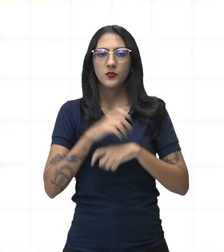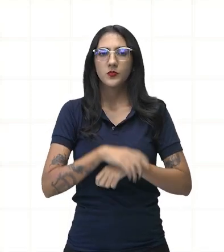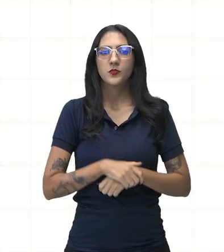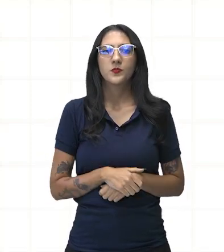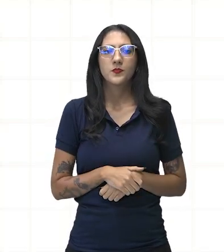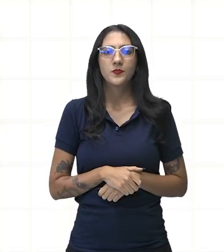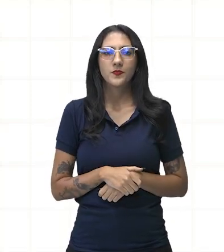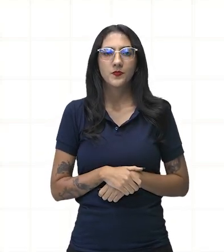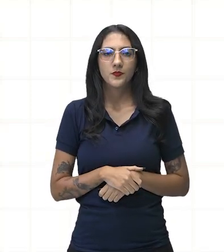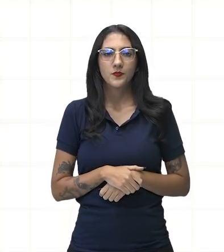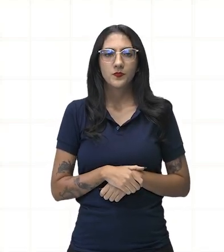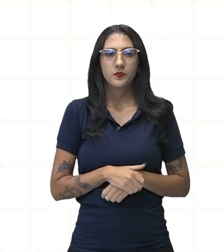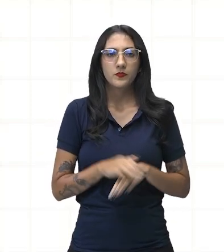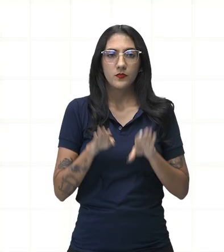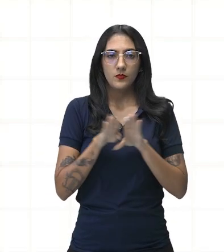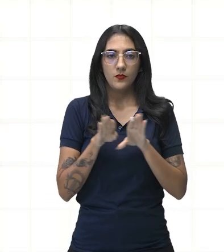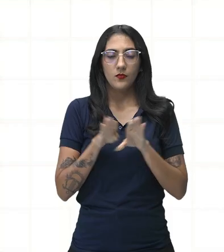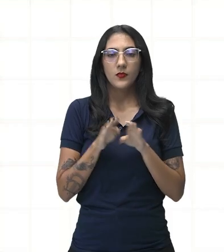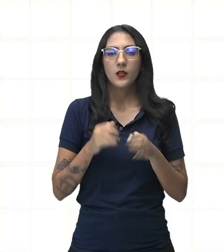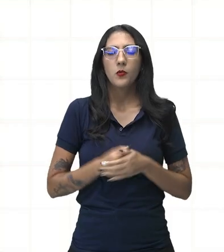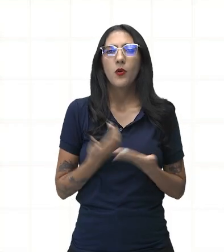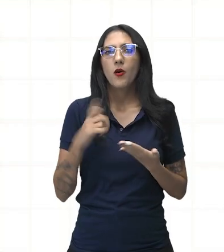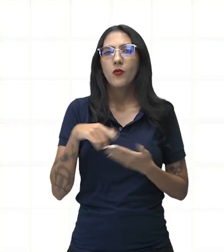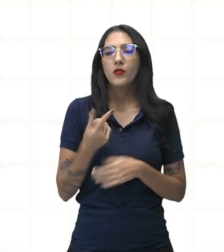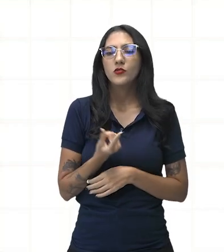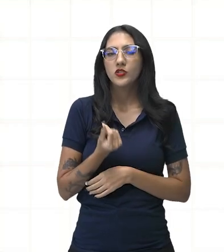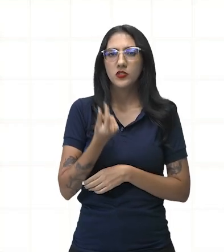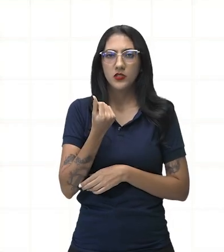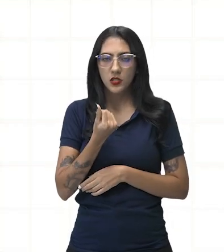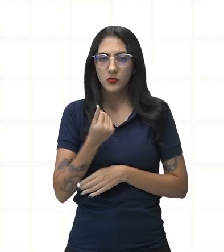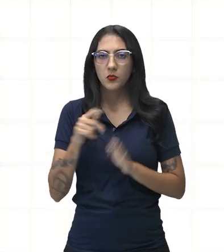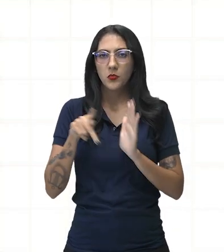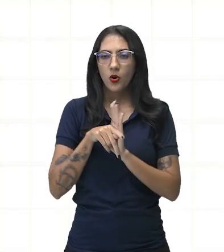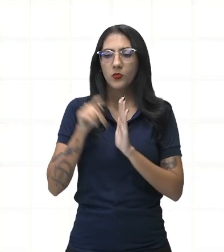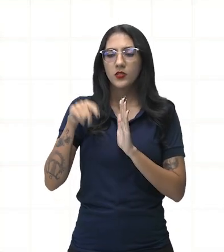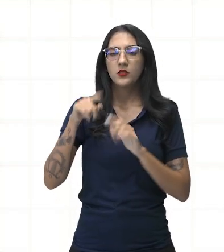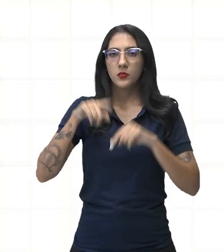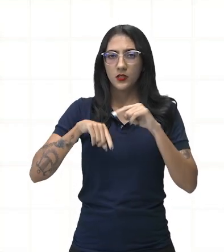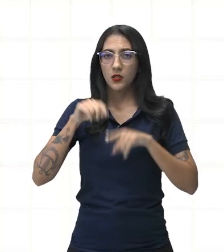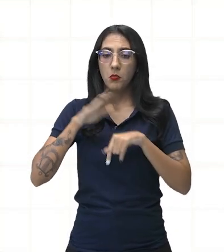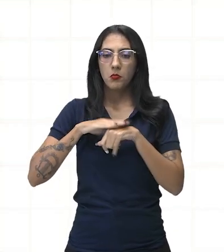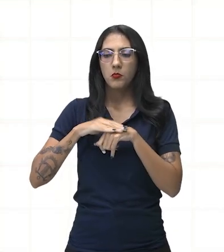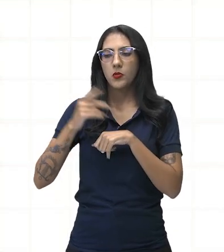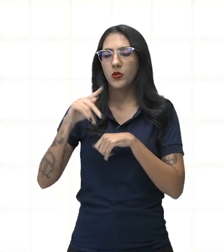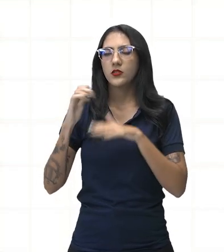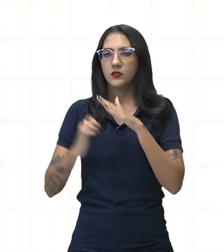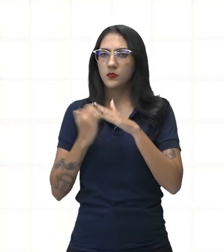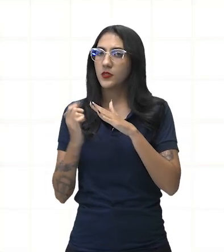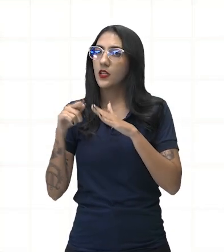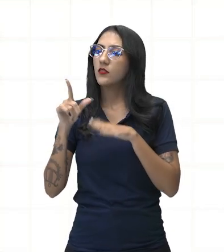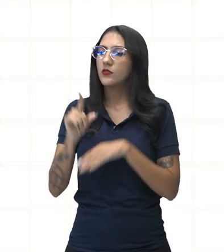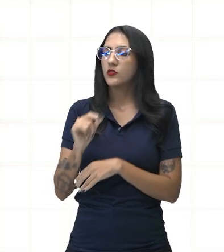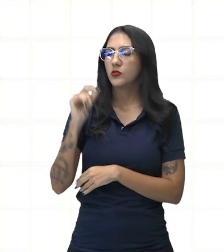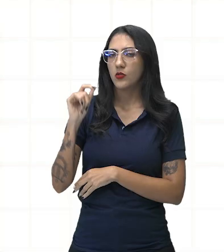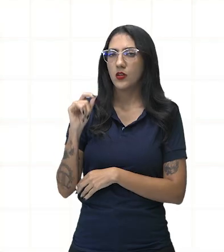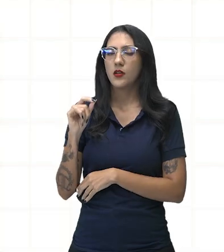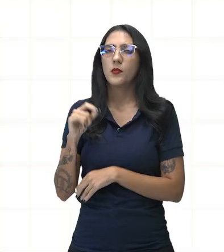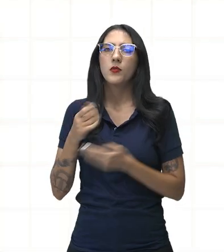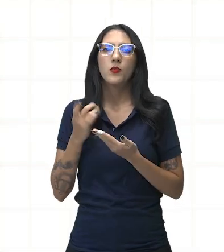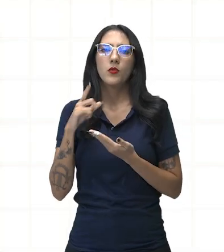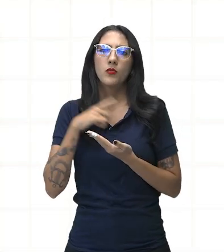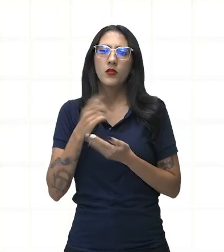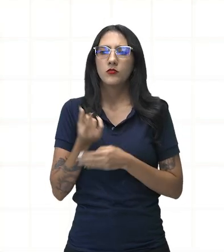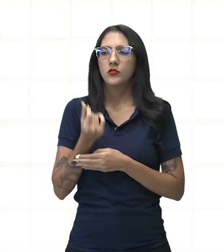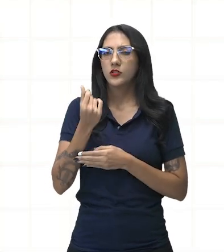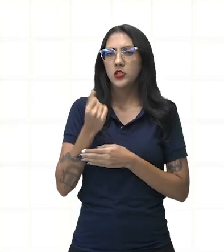capitalismo. Assim como os preços dos produtos. A própria empresa que acaba determinando